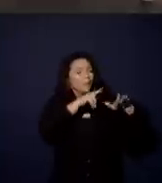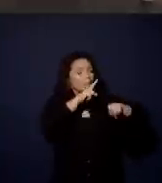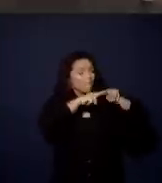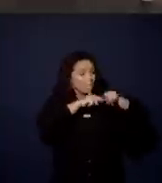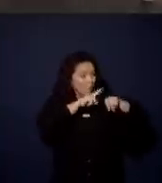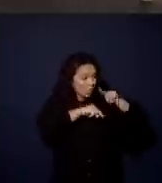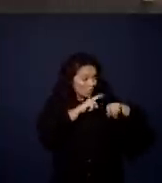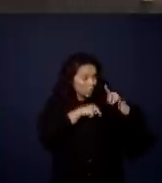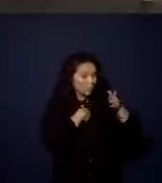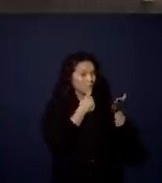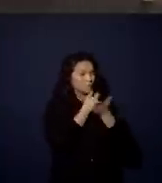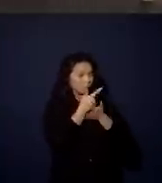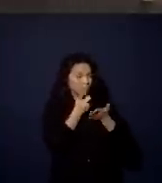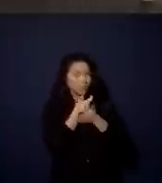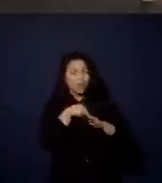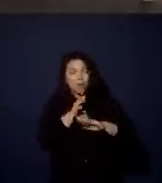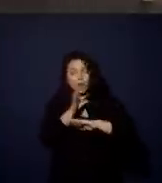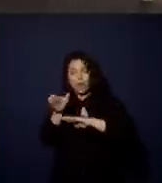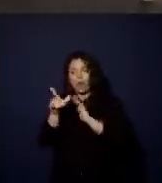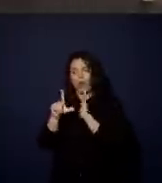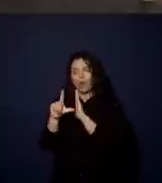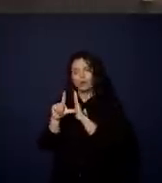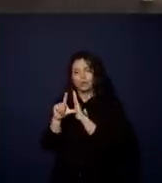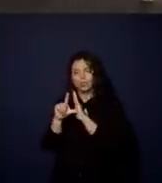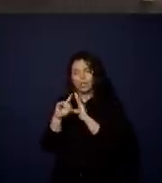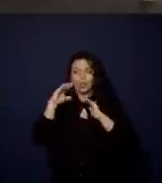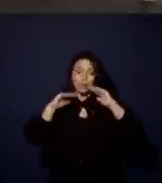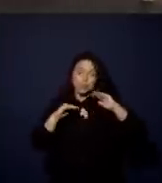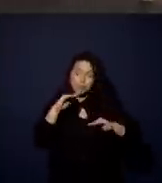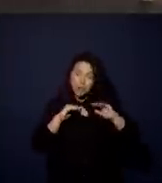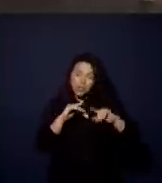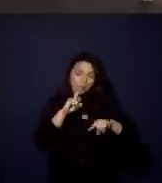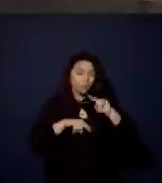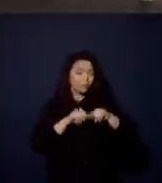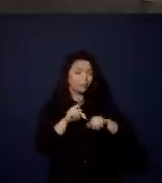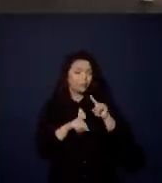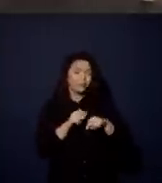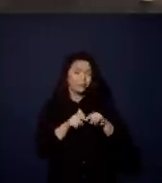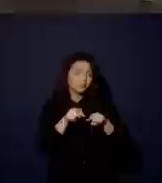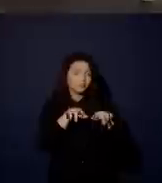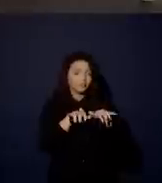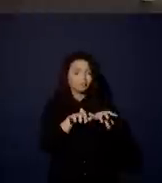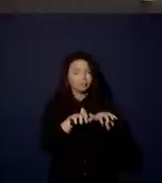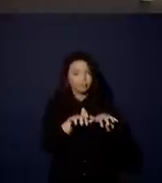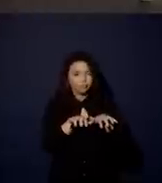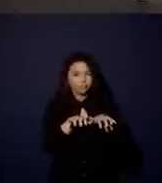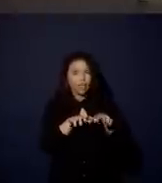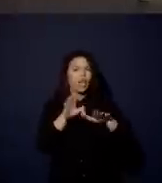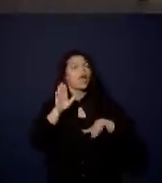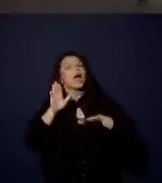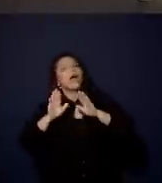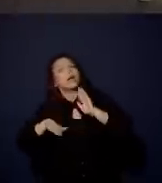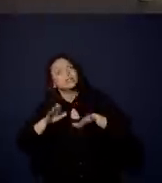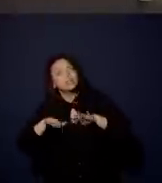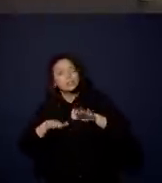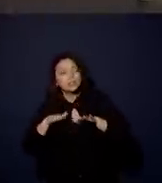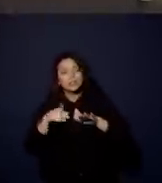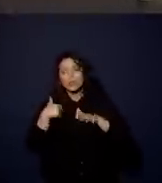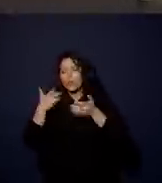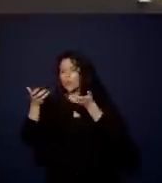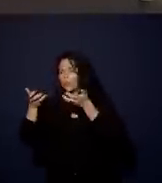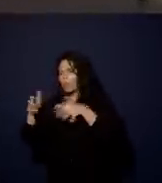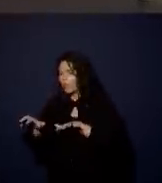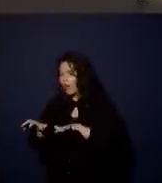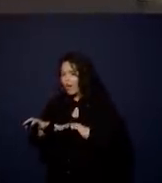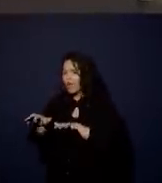que ele faz o mesmo consumidor ele vai até a loja e tem momentos que ele não quer nem online nem a loja ele interage com o nosso vendedor que tá online então ele